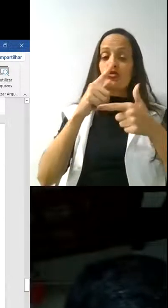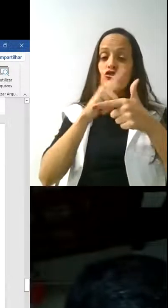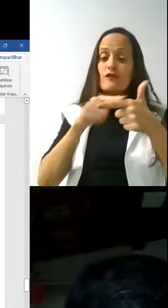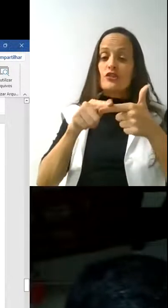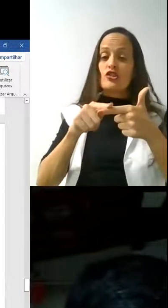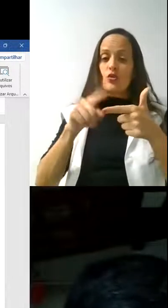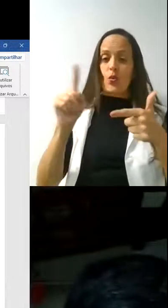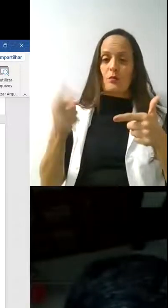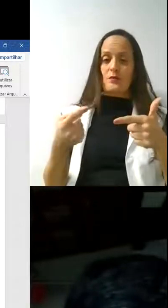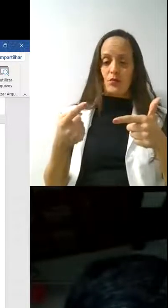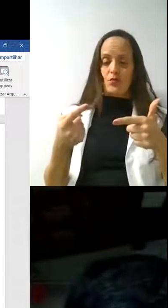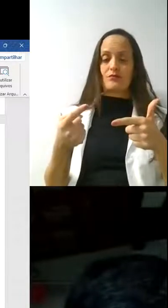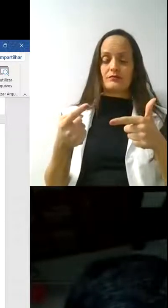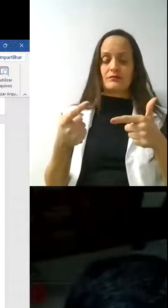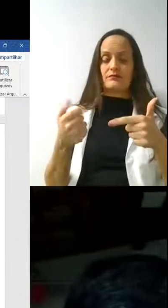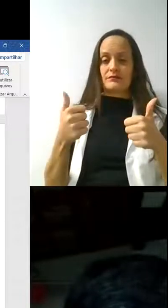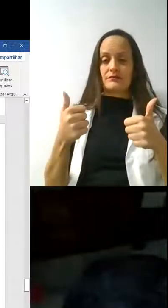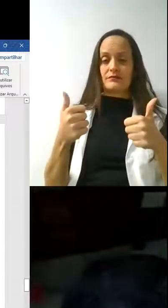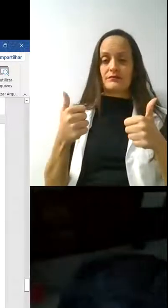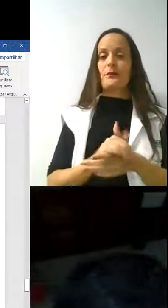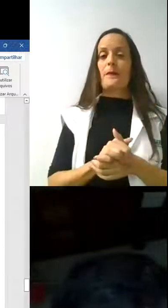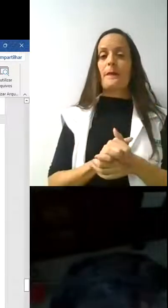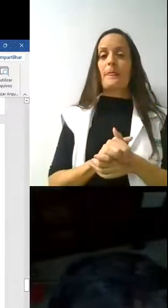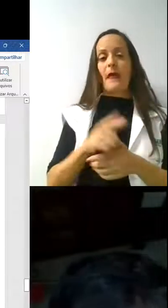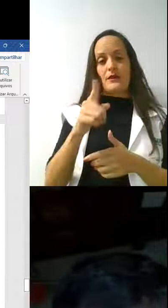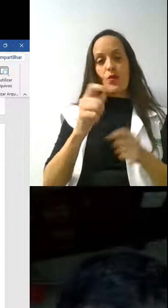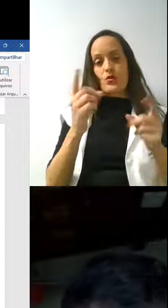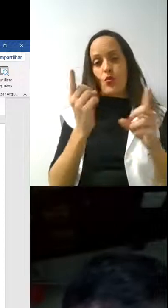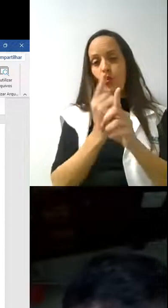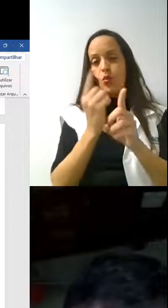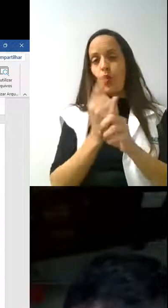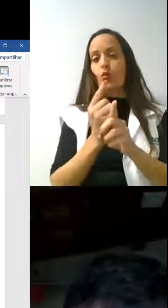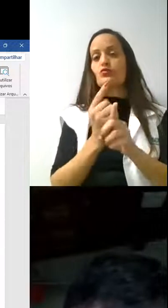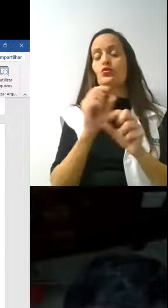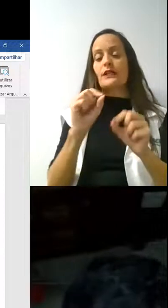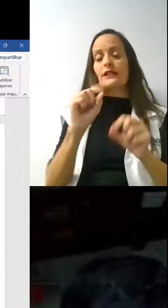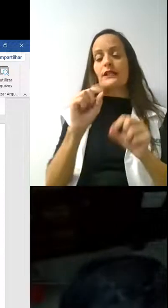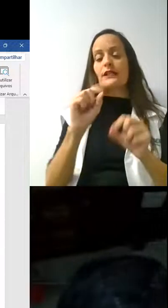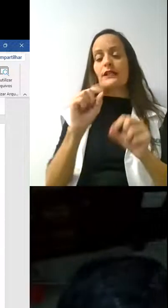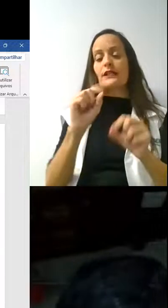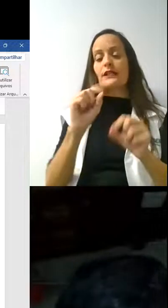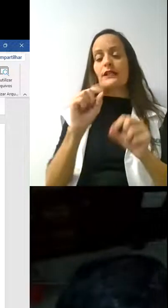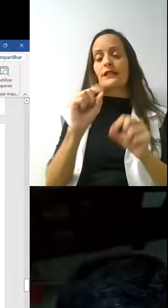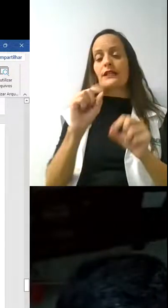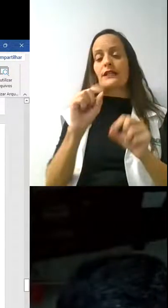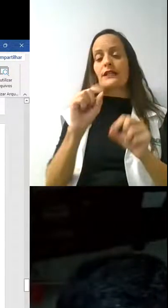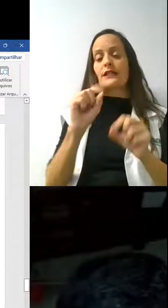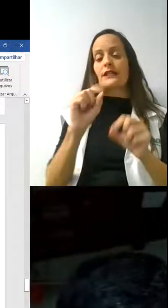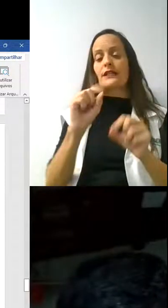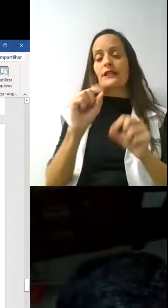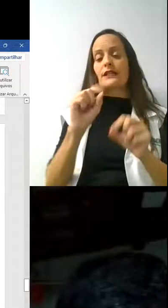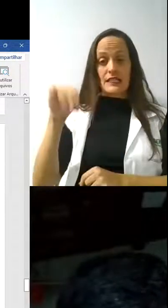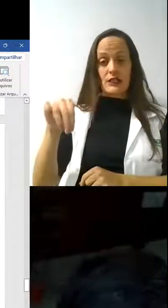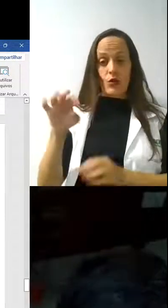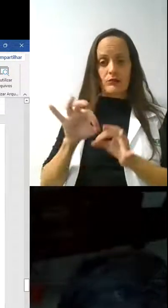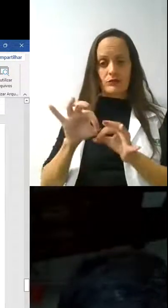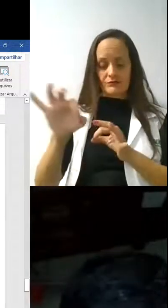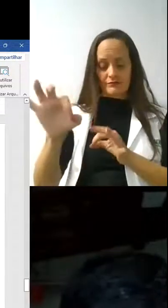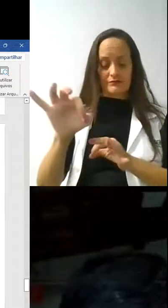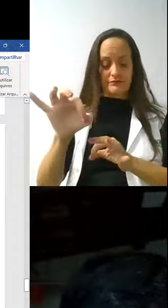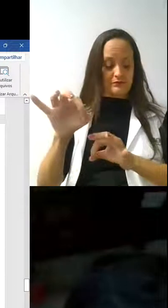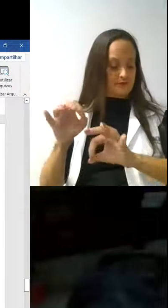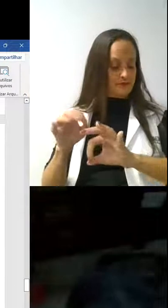0,04. Então, 0,04. O quê? Quilômetros. km. Então, isso aqui, ó, é